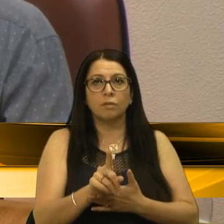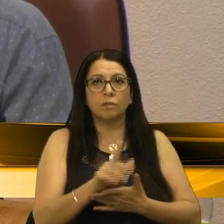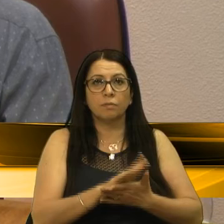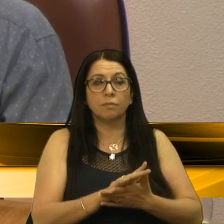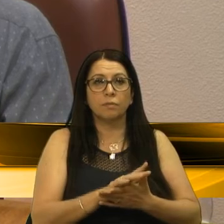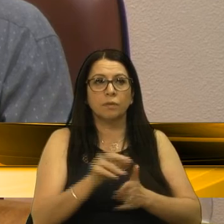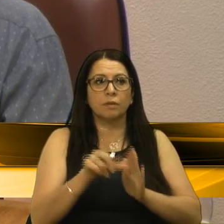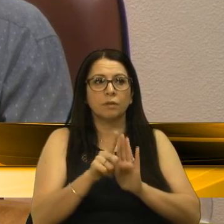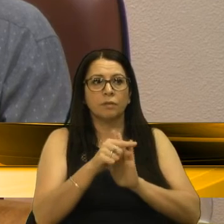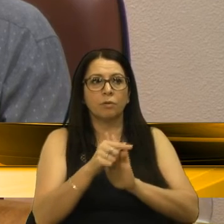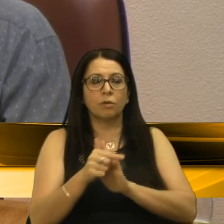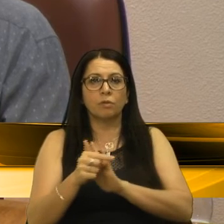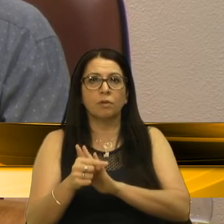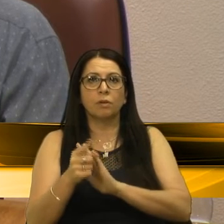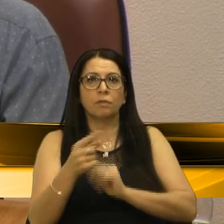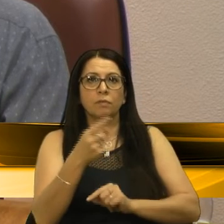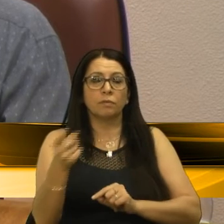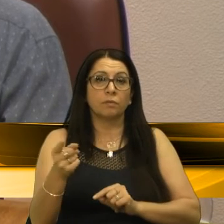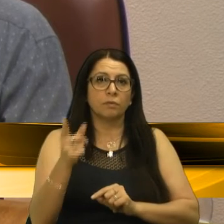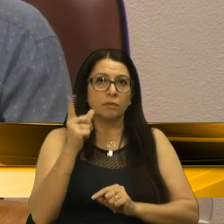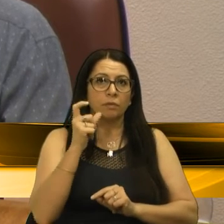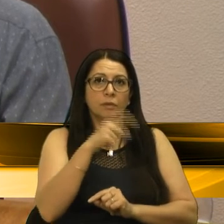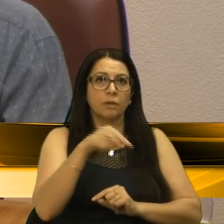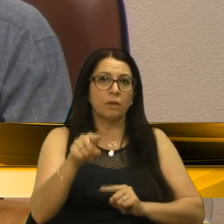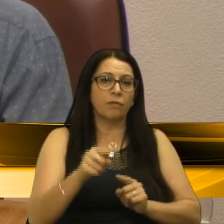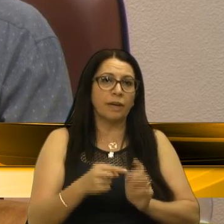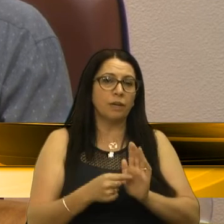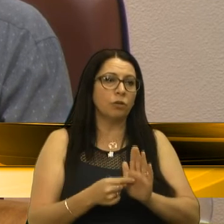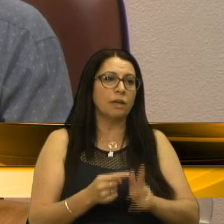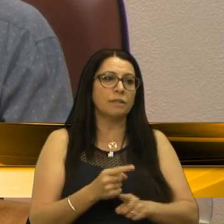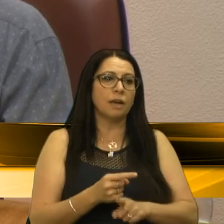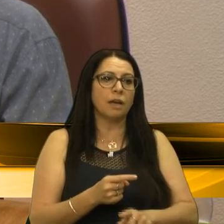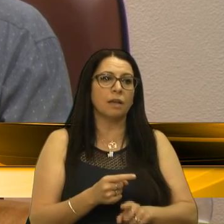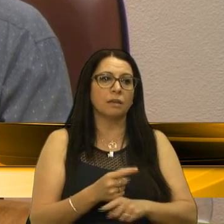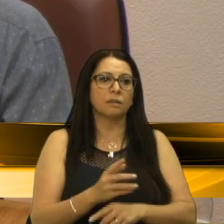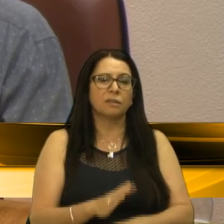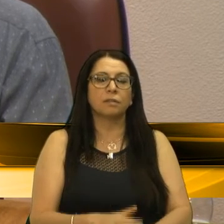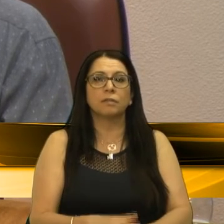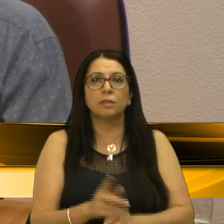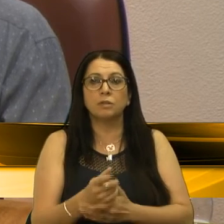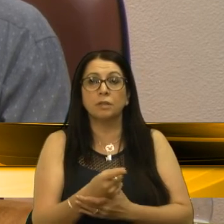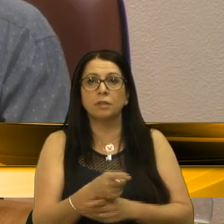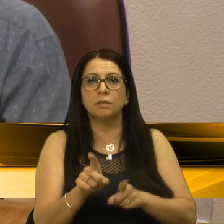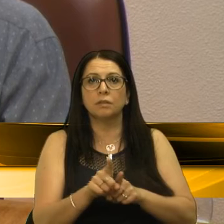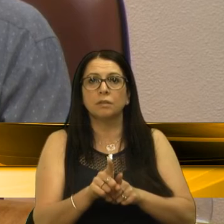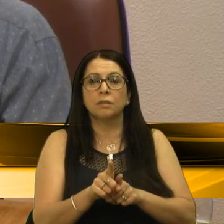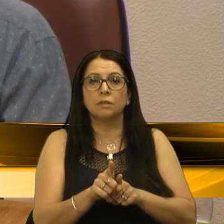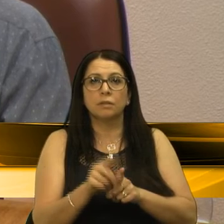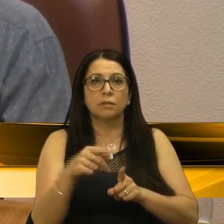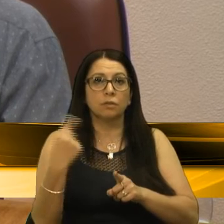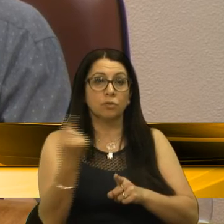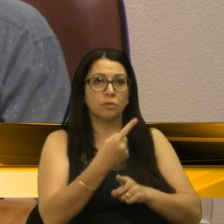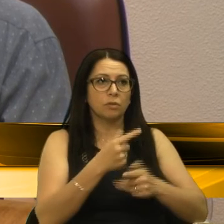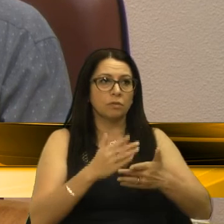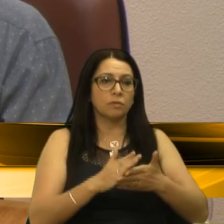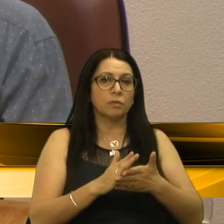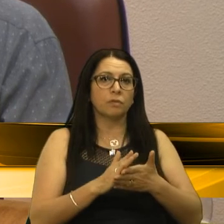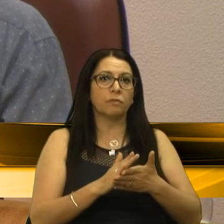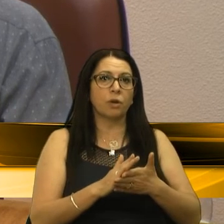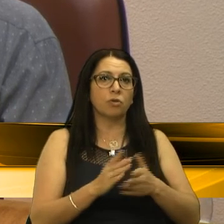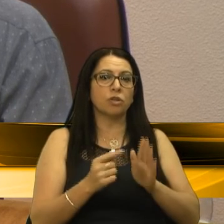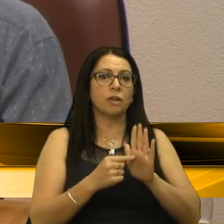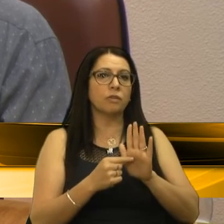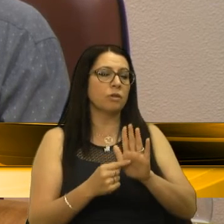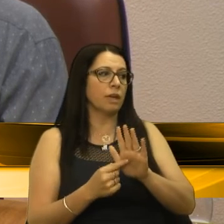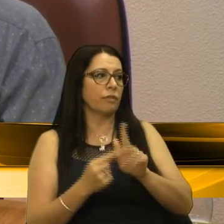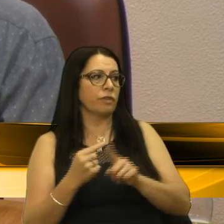A alegação atinente ao risco da União ser condenada perante organismos internacionais também não